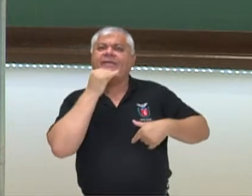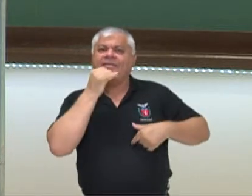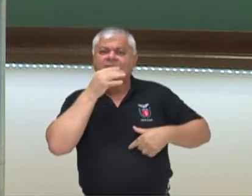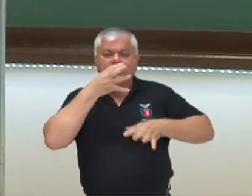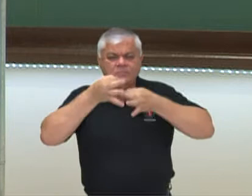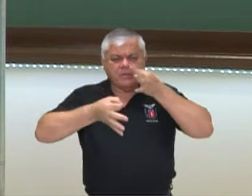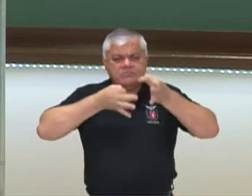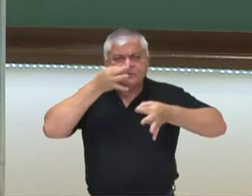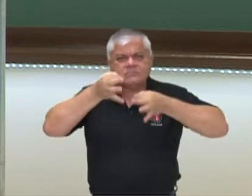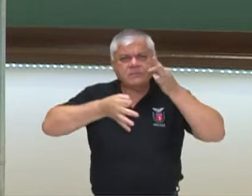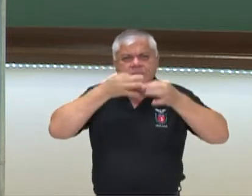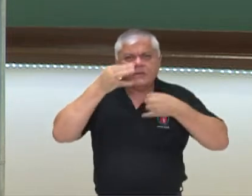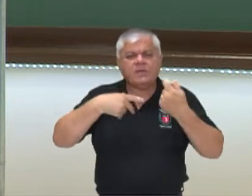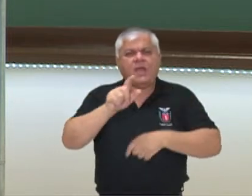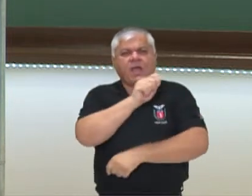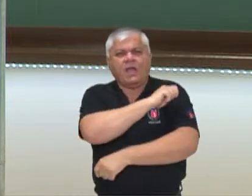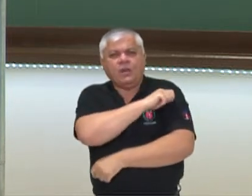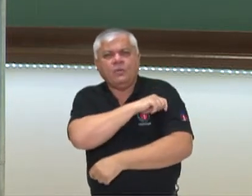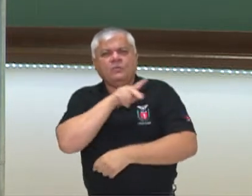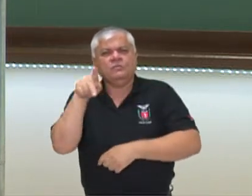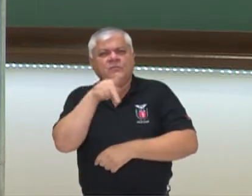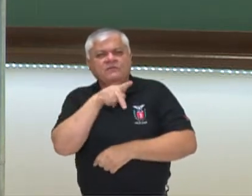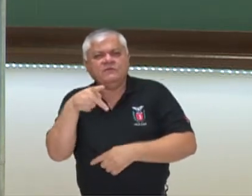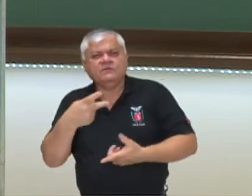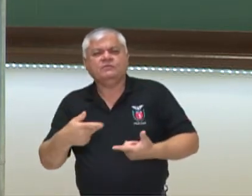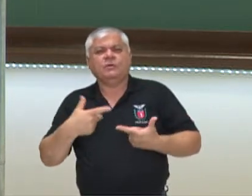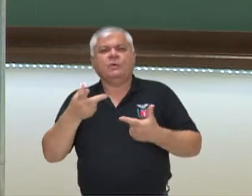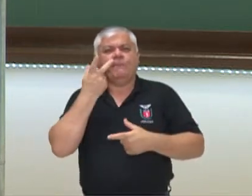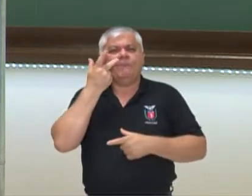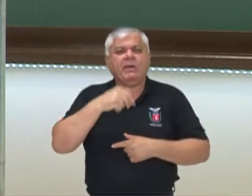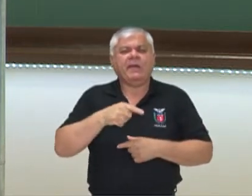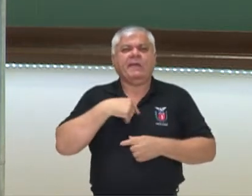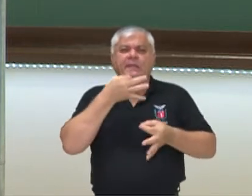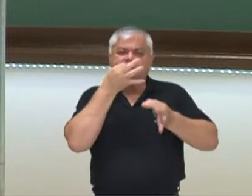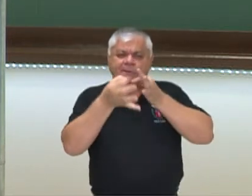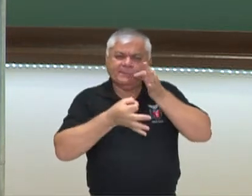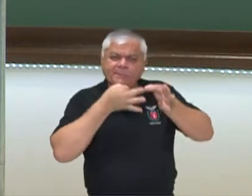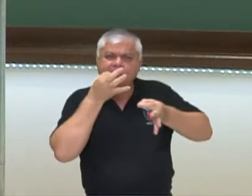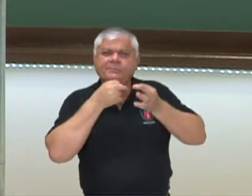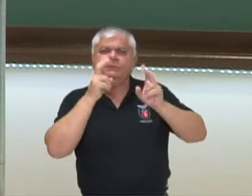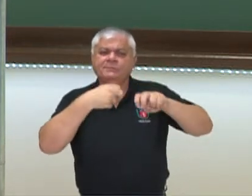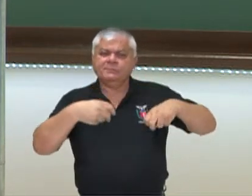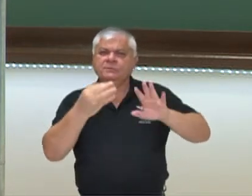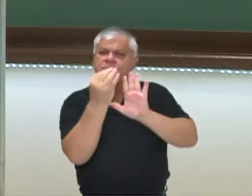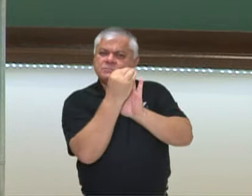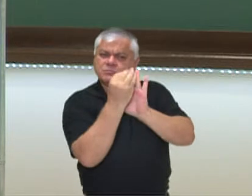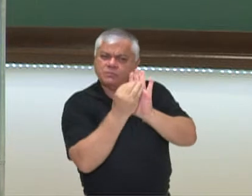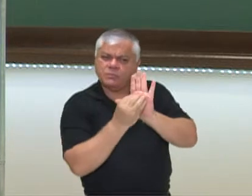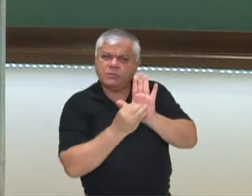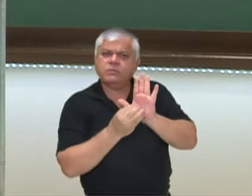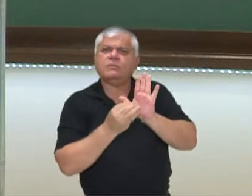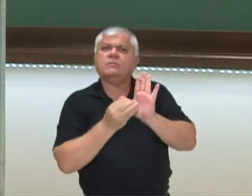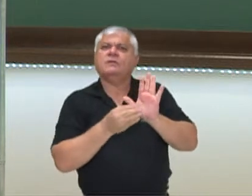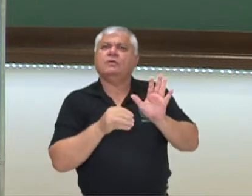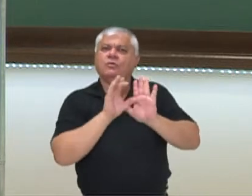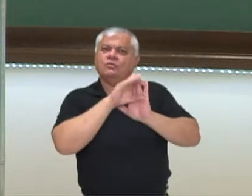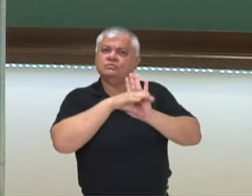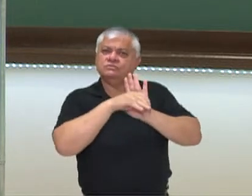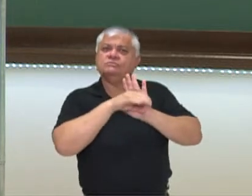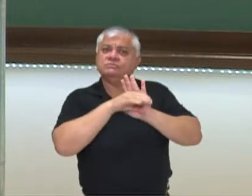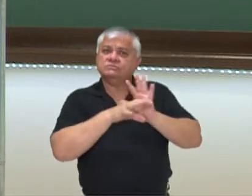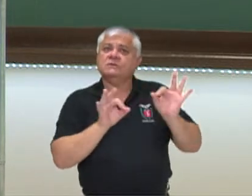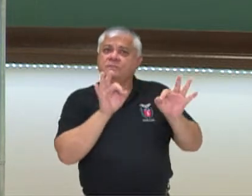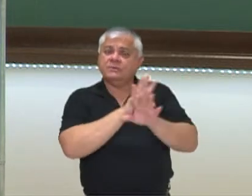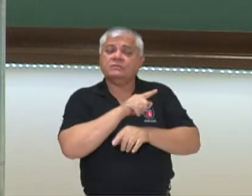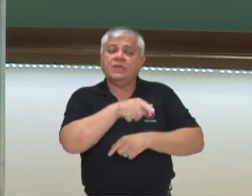construção democrática, né, entre os setores da sociedade civil, dos políticos, e apresenta essa Constituição. E